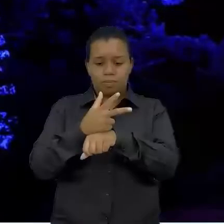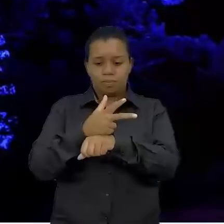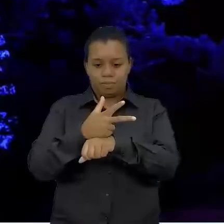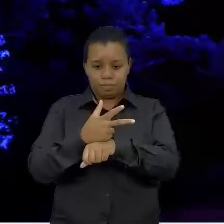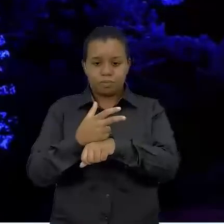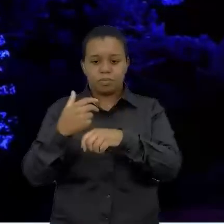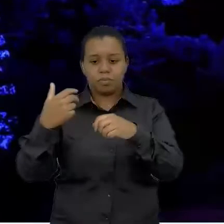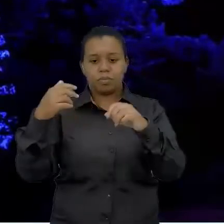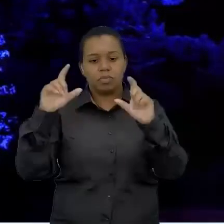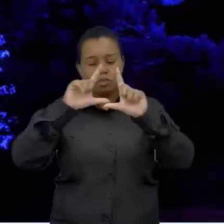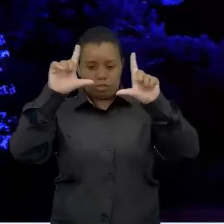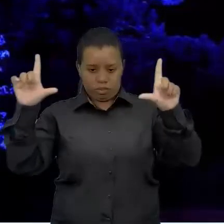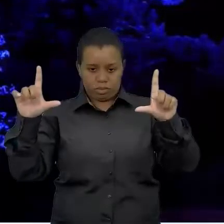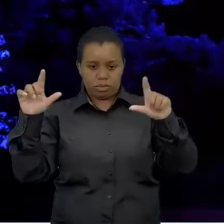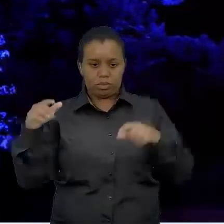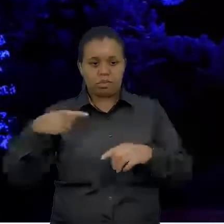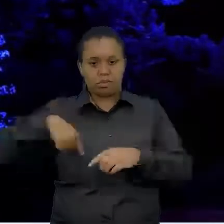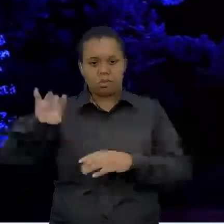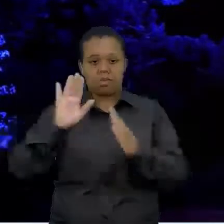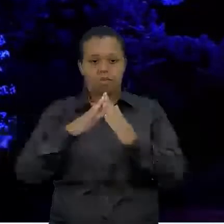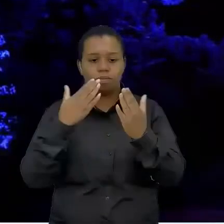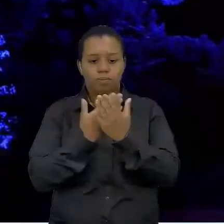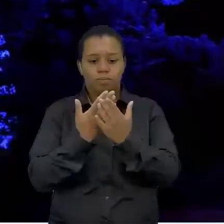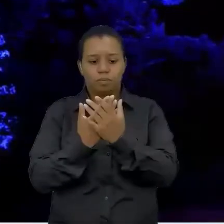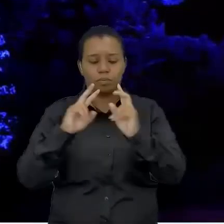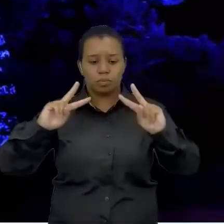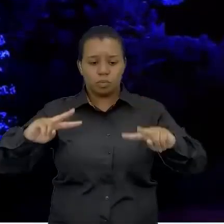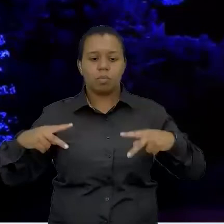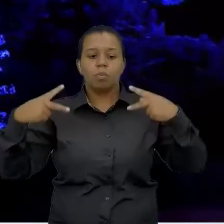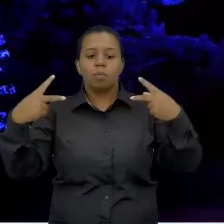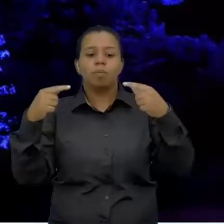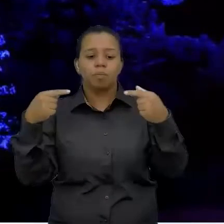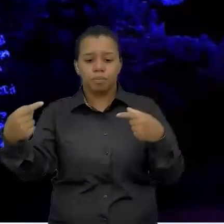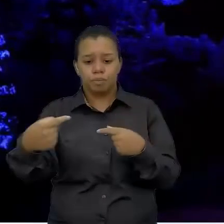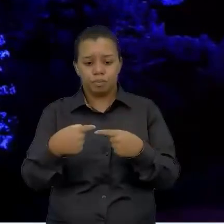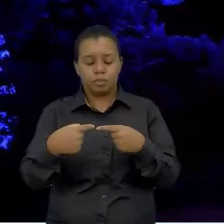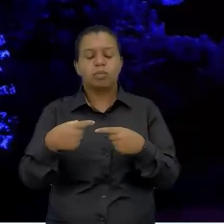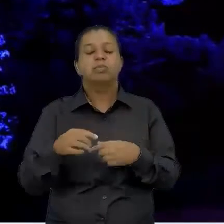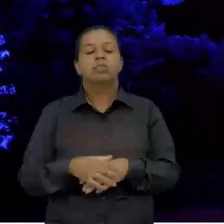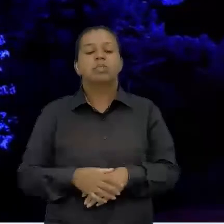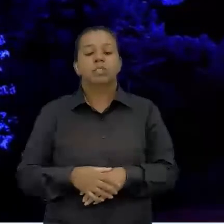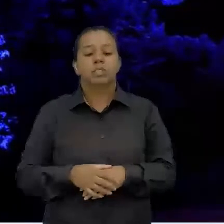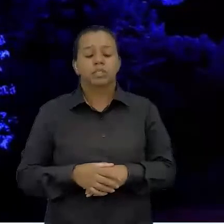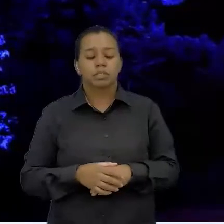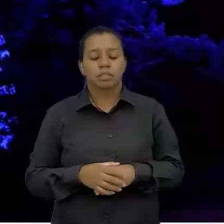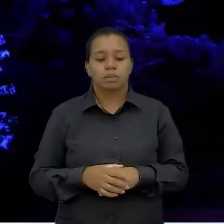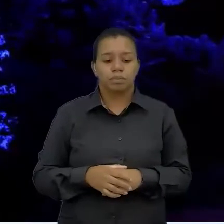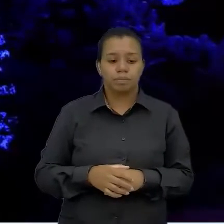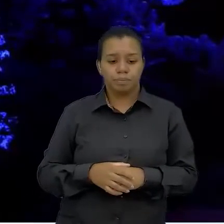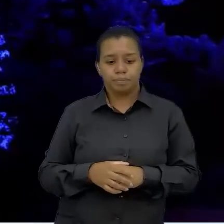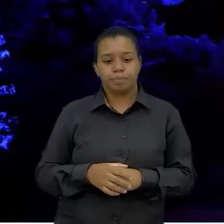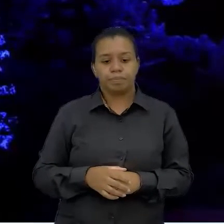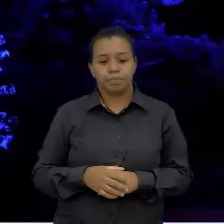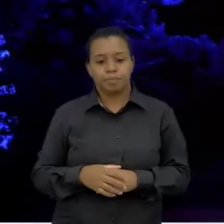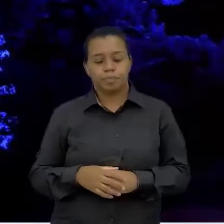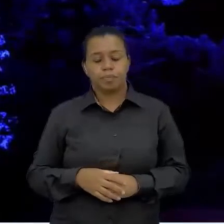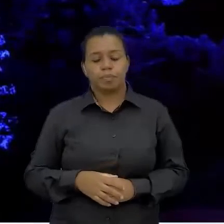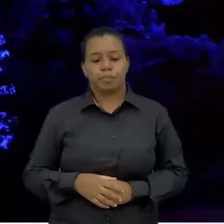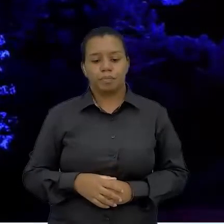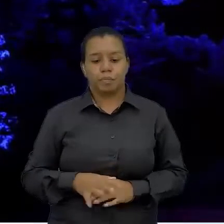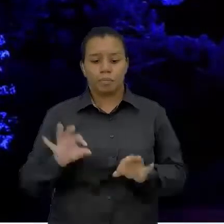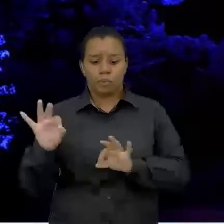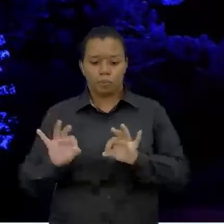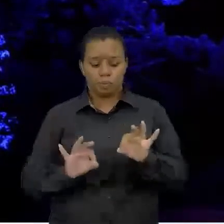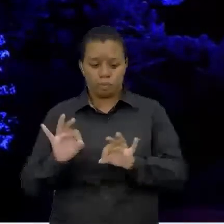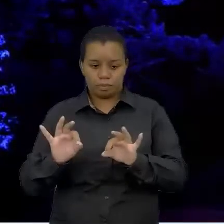aí, né, o link desse site aí do projeto aí, né, que faz parte aí, O Cinema Vai à Escola. Então tá aí,